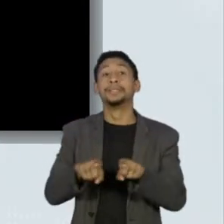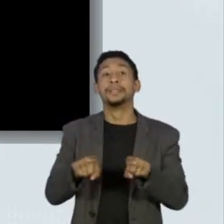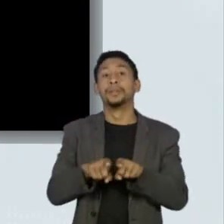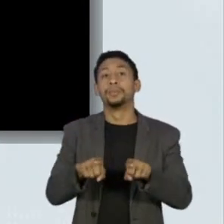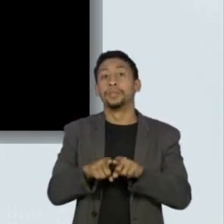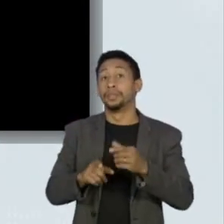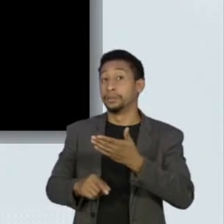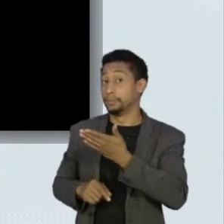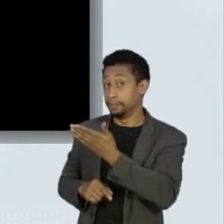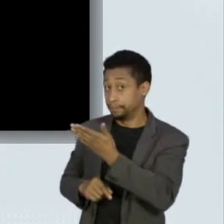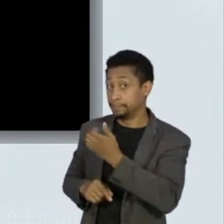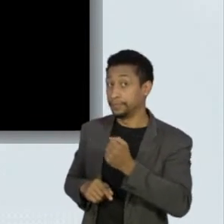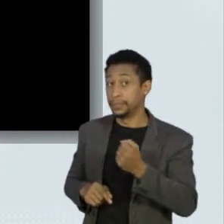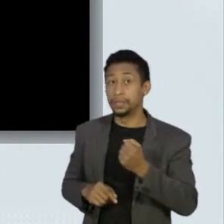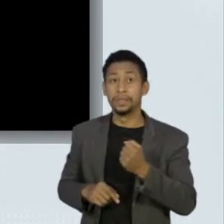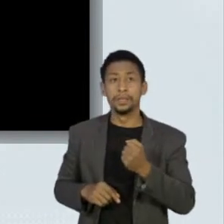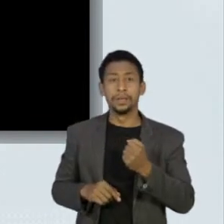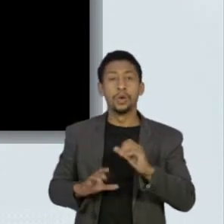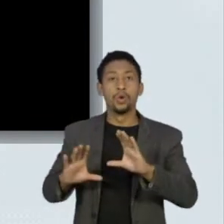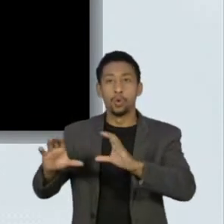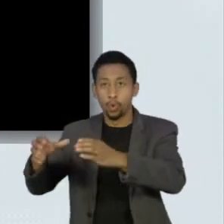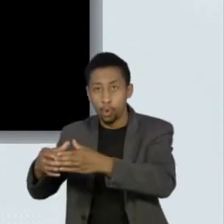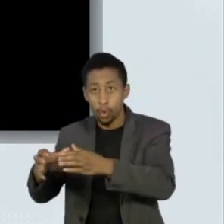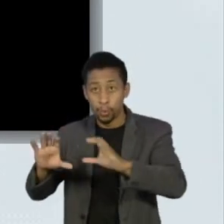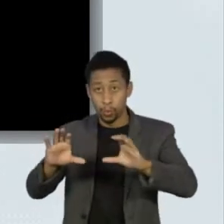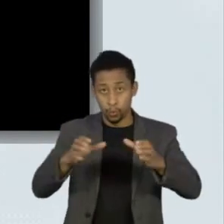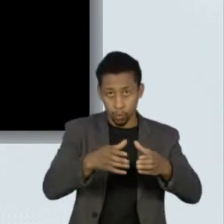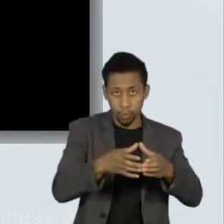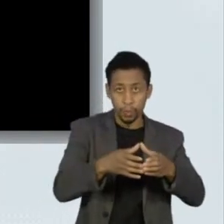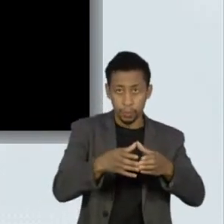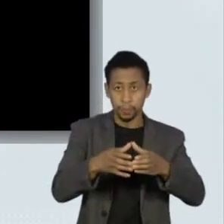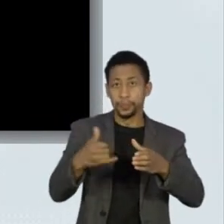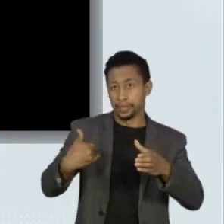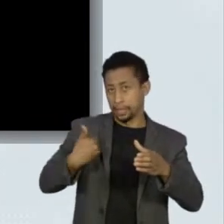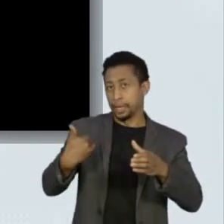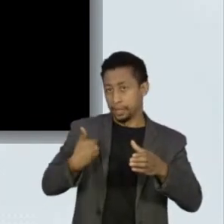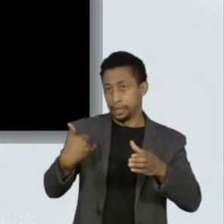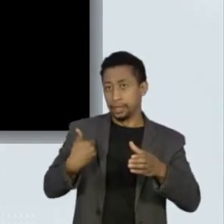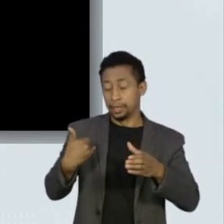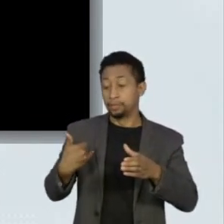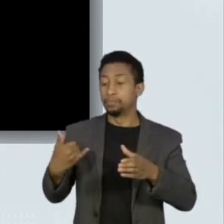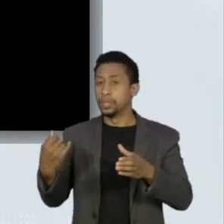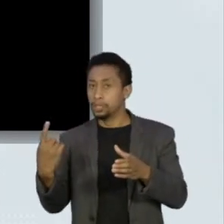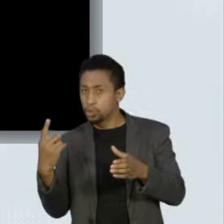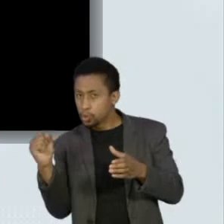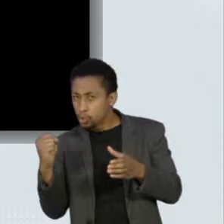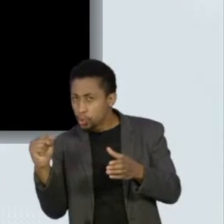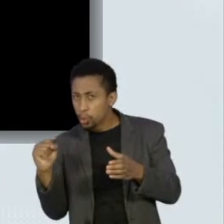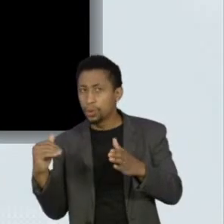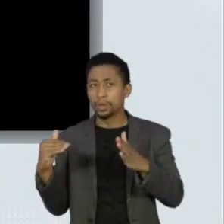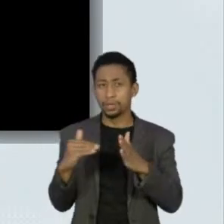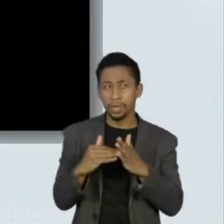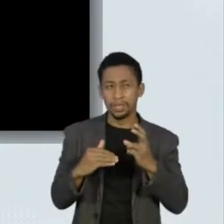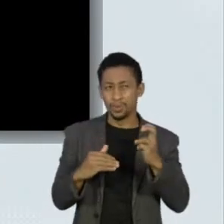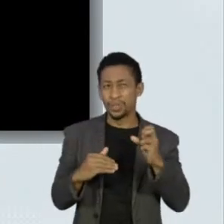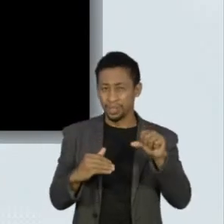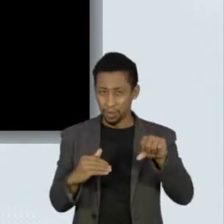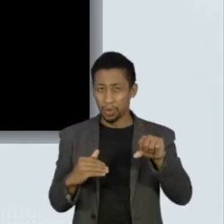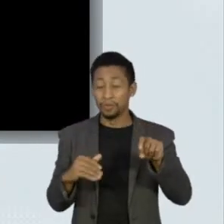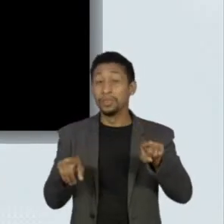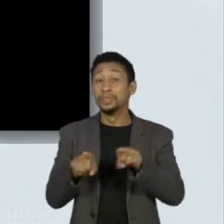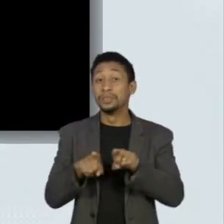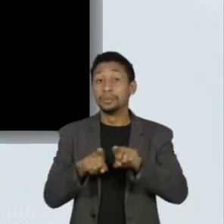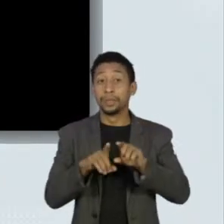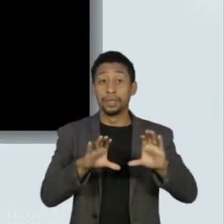achado semelhante entre os dois grupos etários estudados, as pessoas de 18 a 59 anos de idade e as pessoas